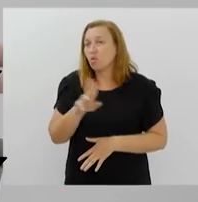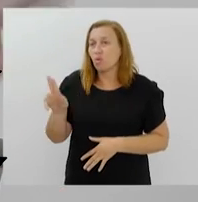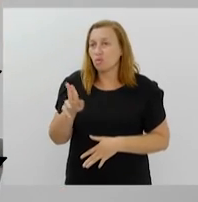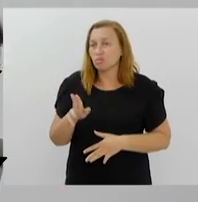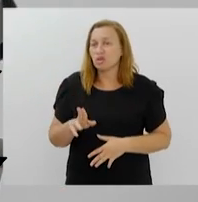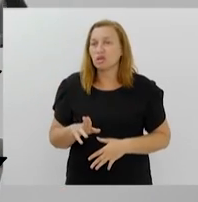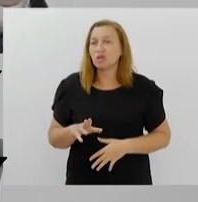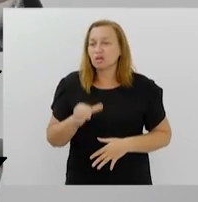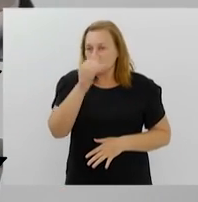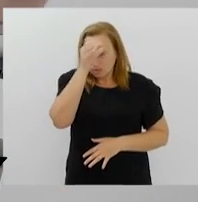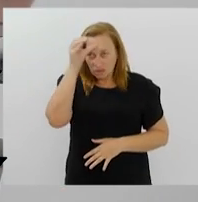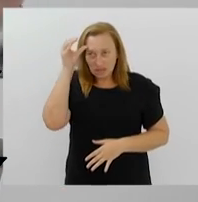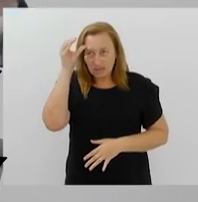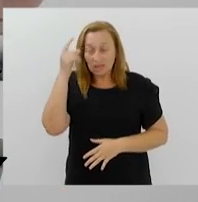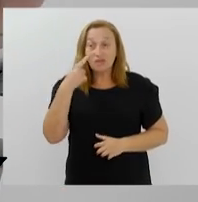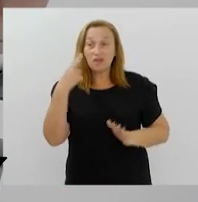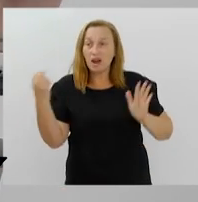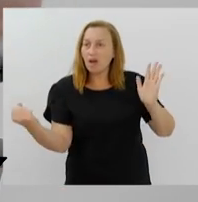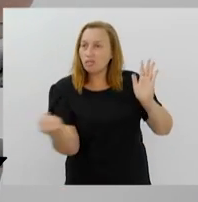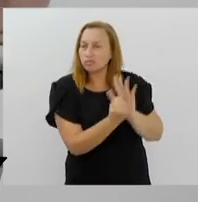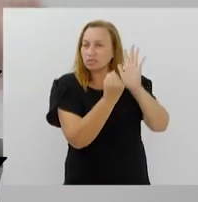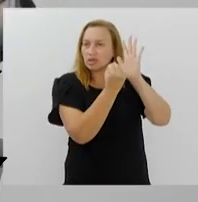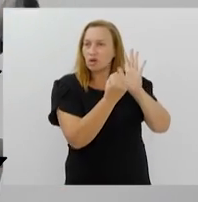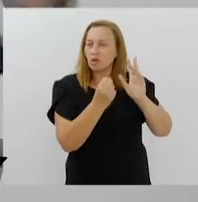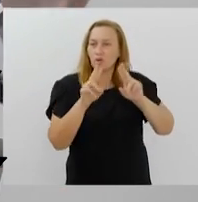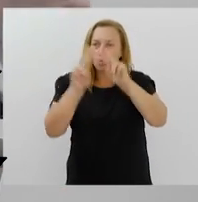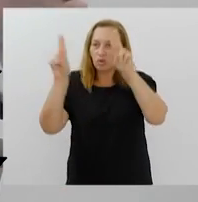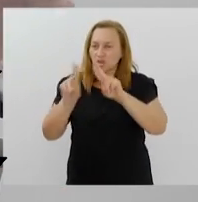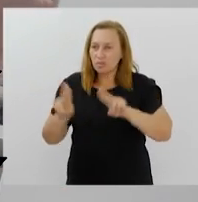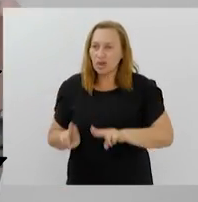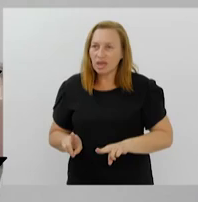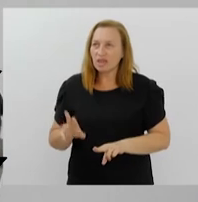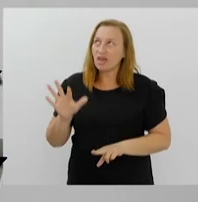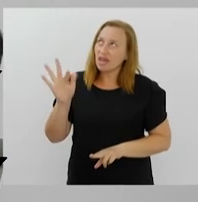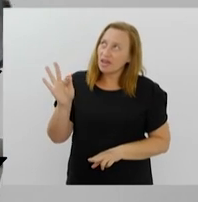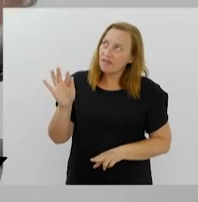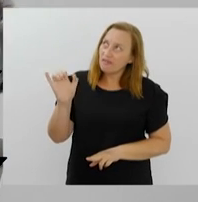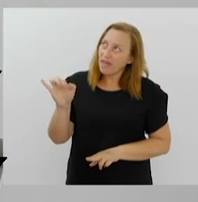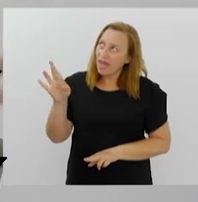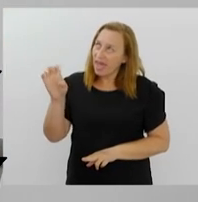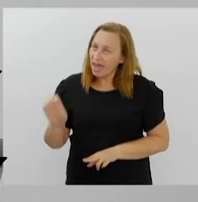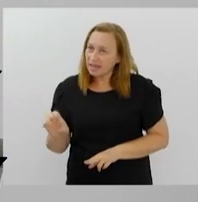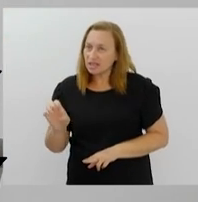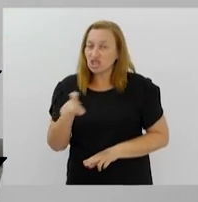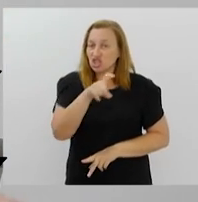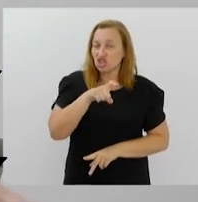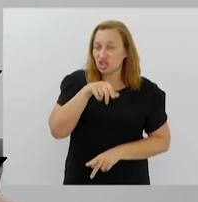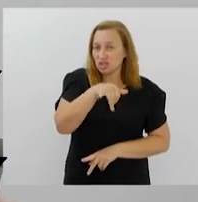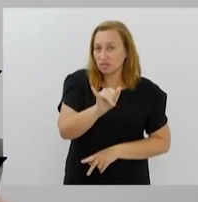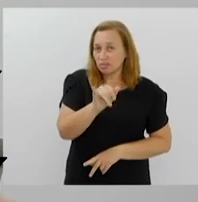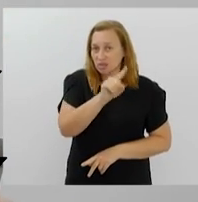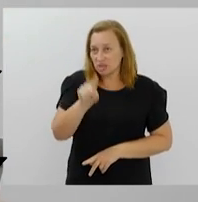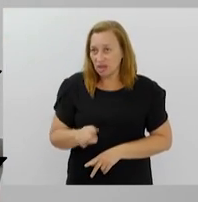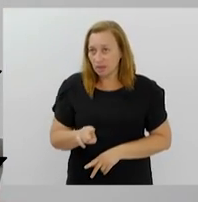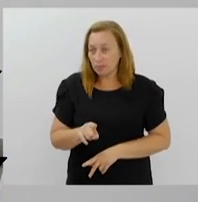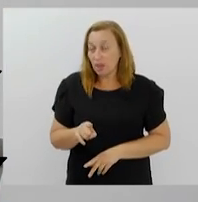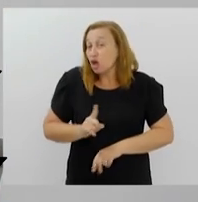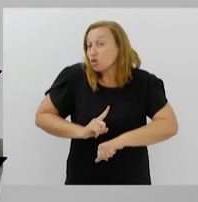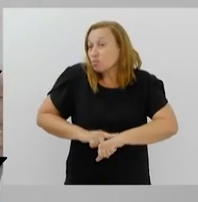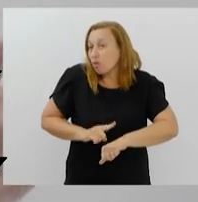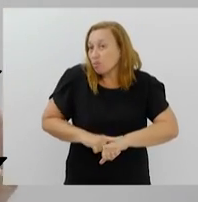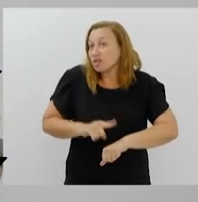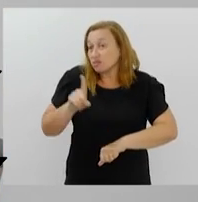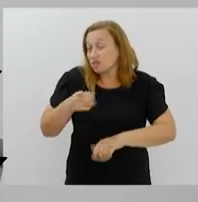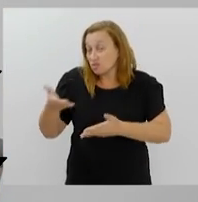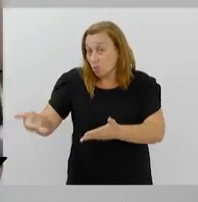consumidor vê lá o símbolo da Unimed a Unimed não importa ser Unimed Ferd Unimed x YZ partir do momento que vocês